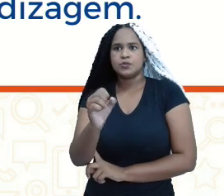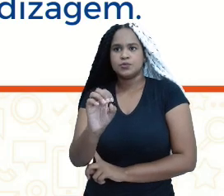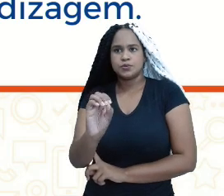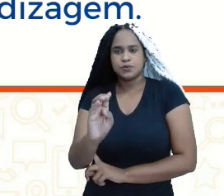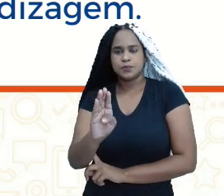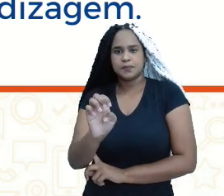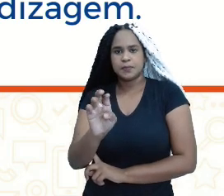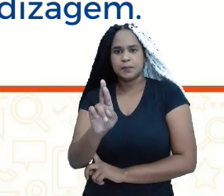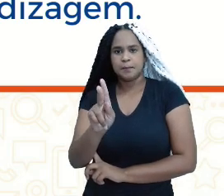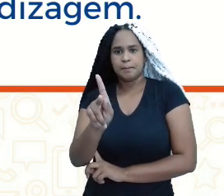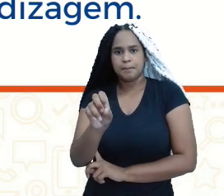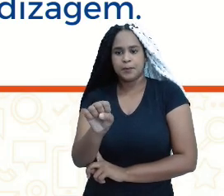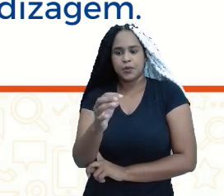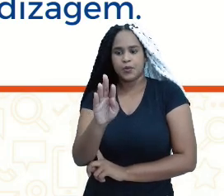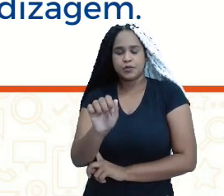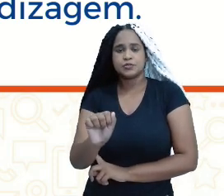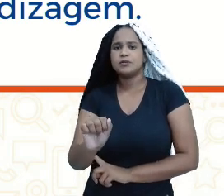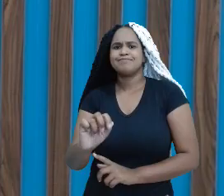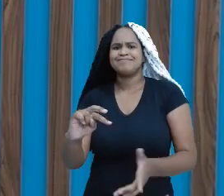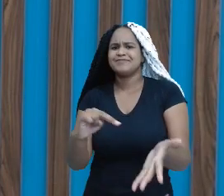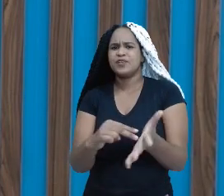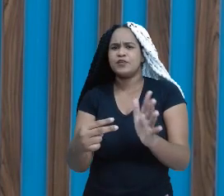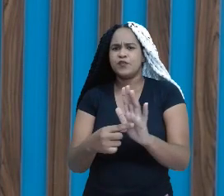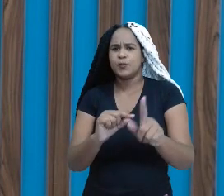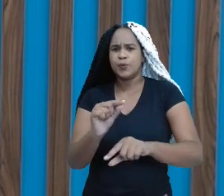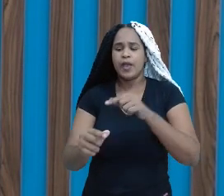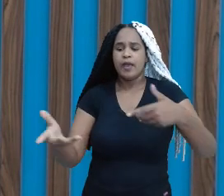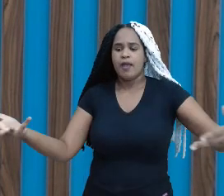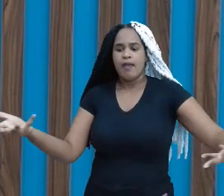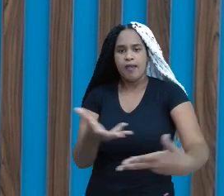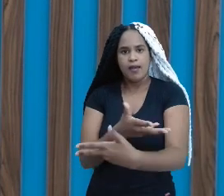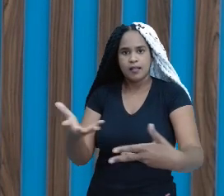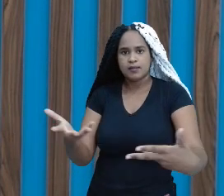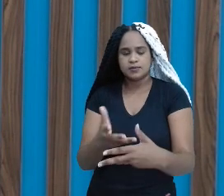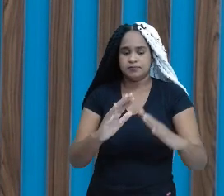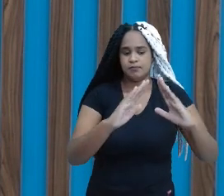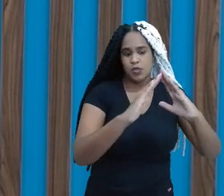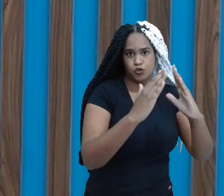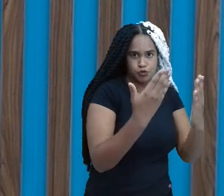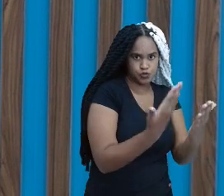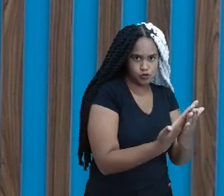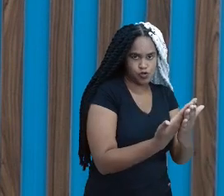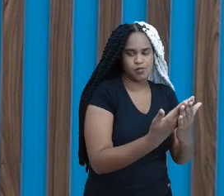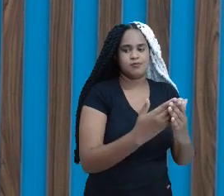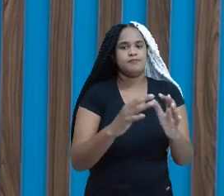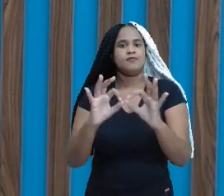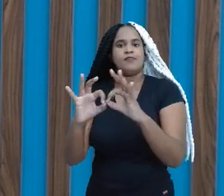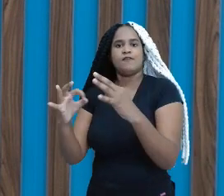relação escola e família, né, trazendo formas muito diferentes,